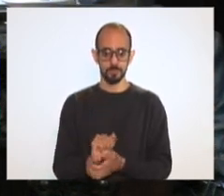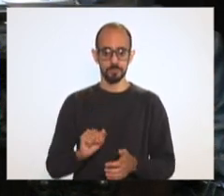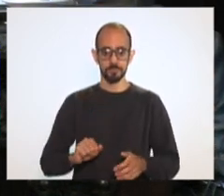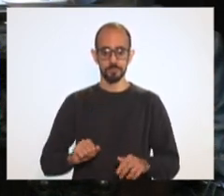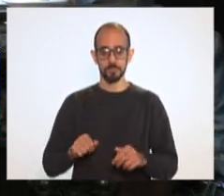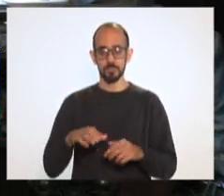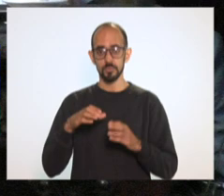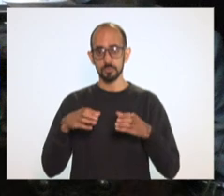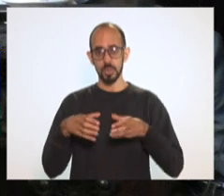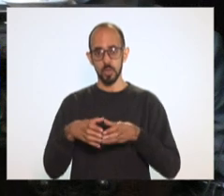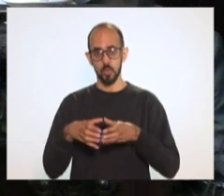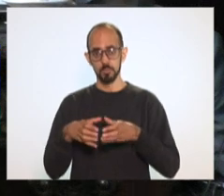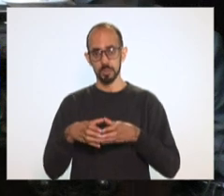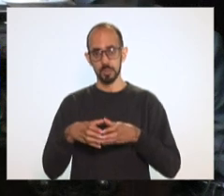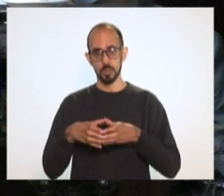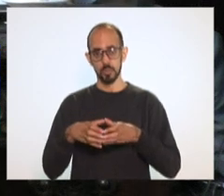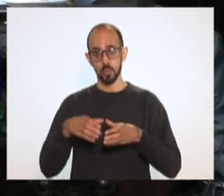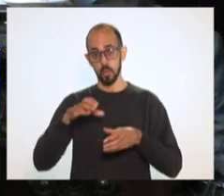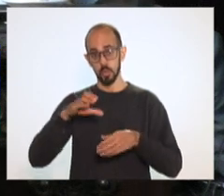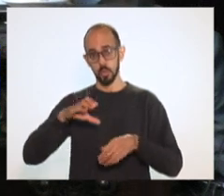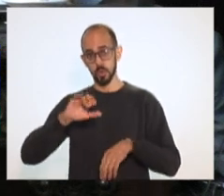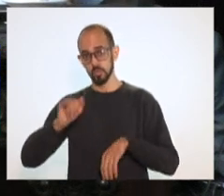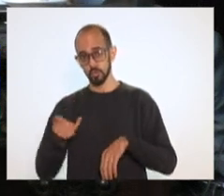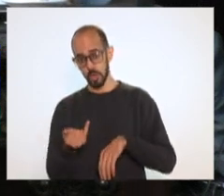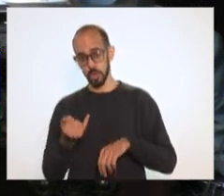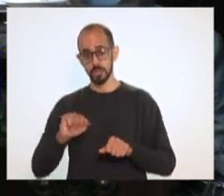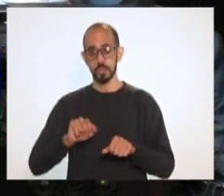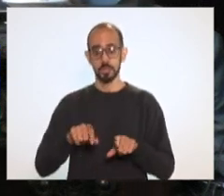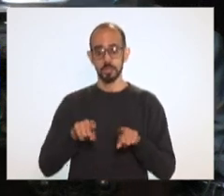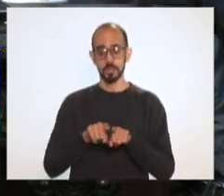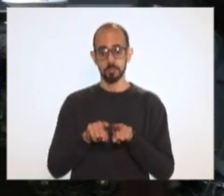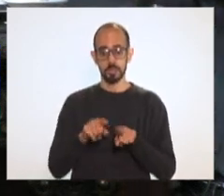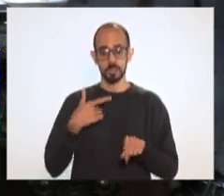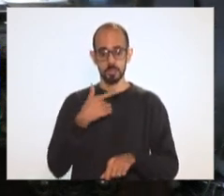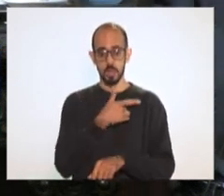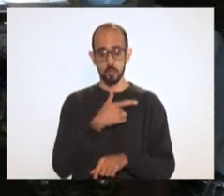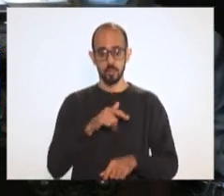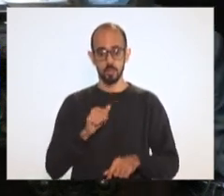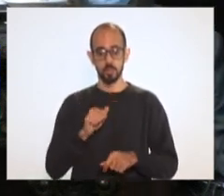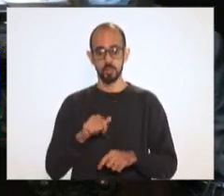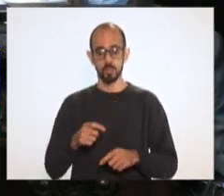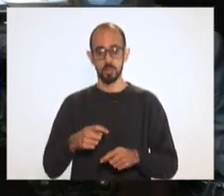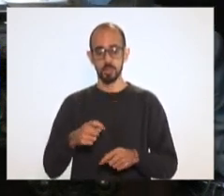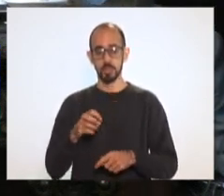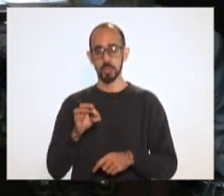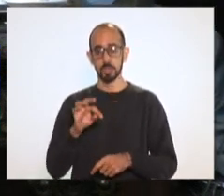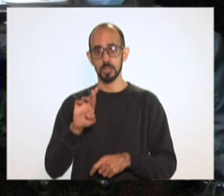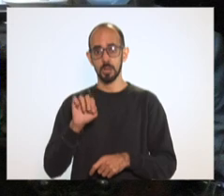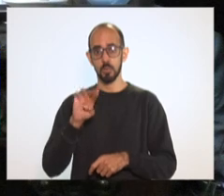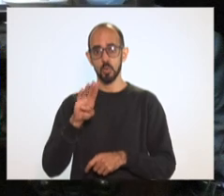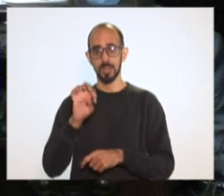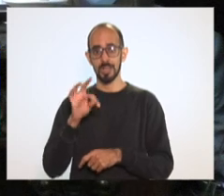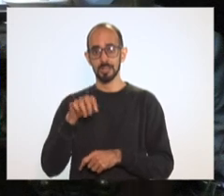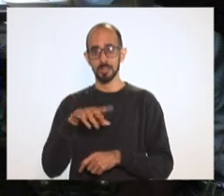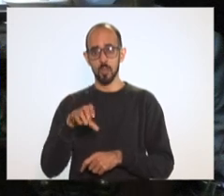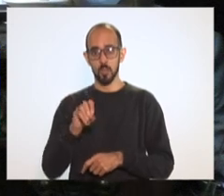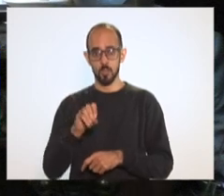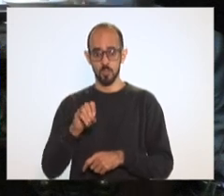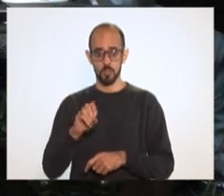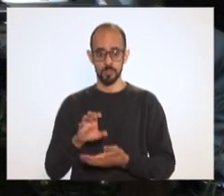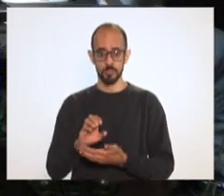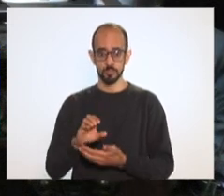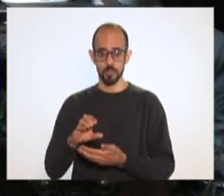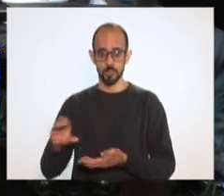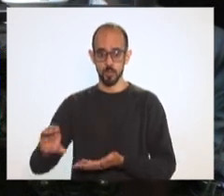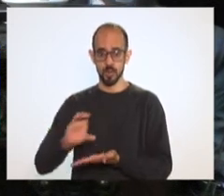Constituição e Justiça, de Saúde, de Economia, Tributação e Orçamento, para emitir pareceres pela Comissão de Constituição e Justiça, sobre